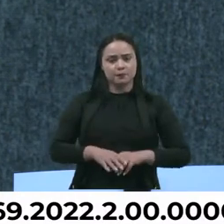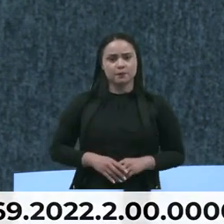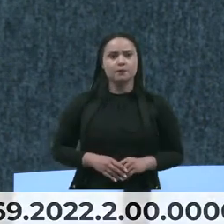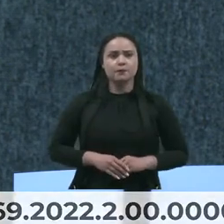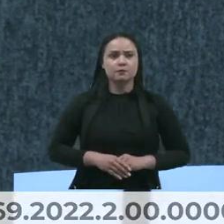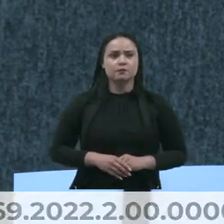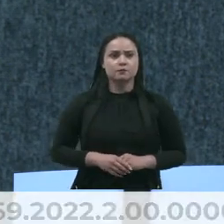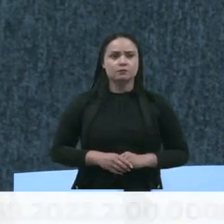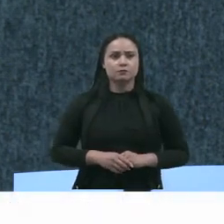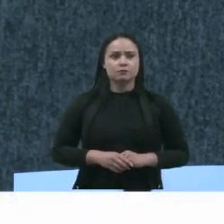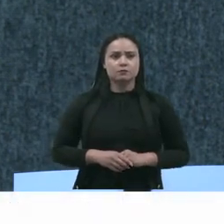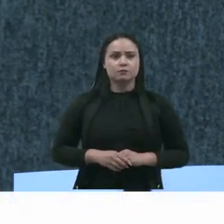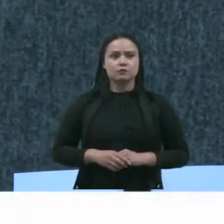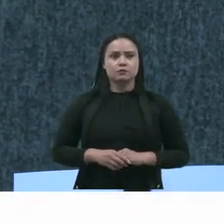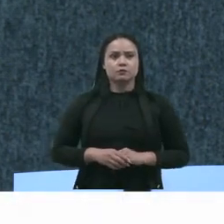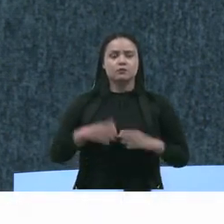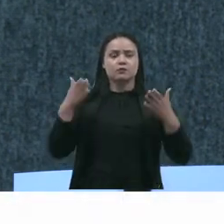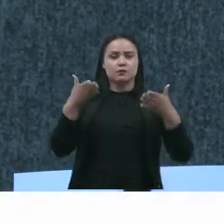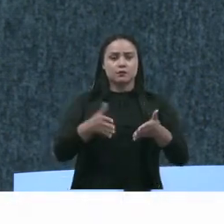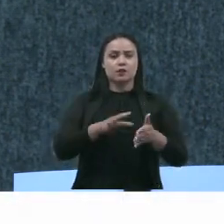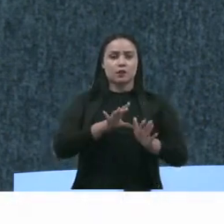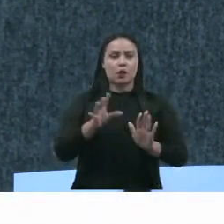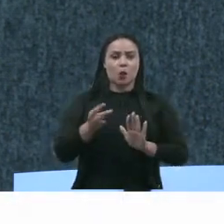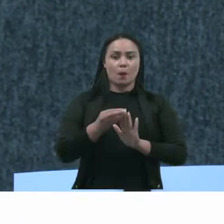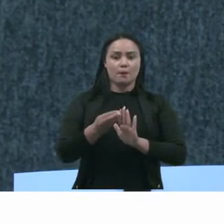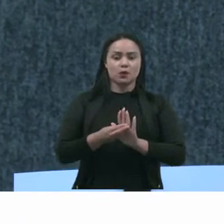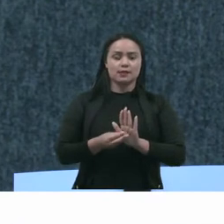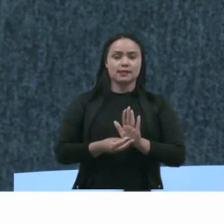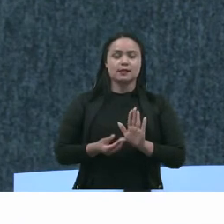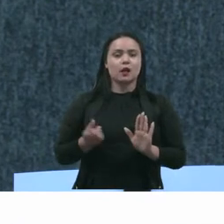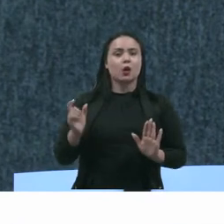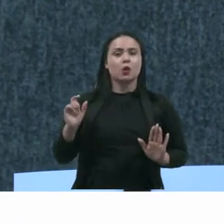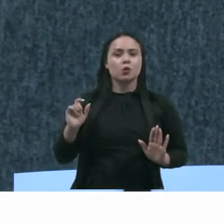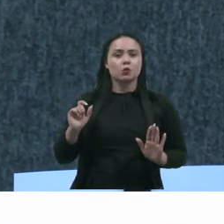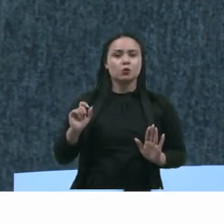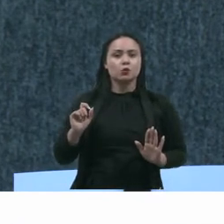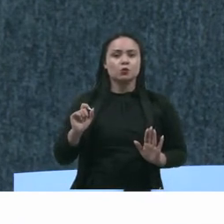especificamente também em função da composição